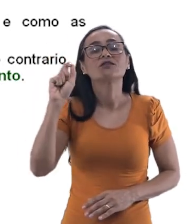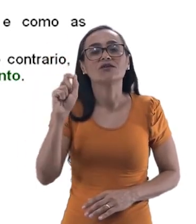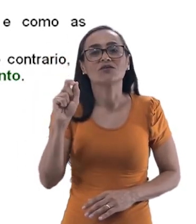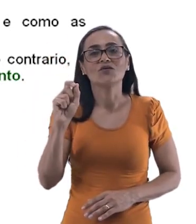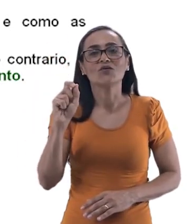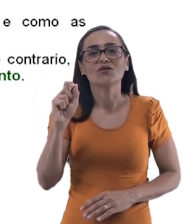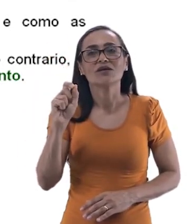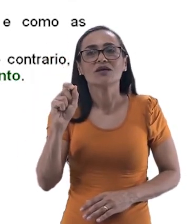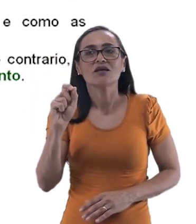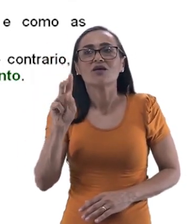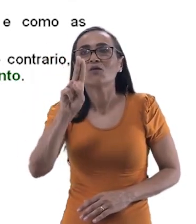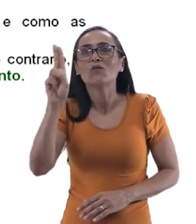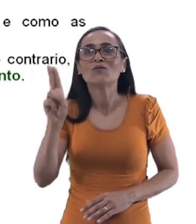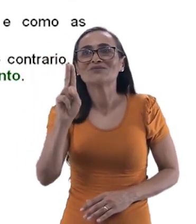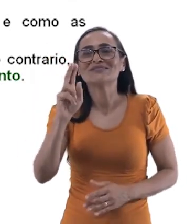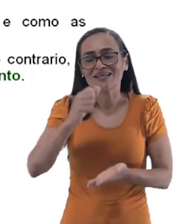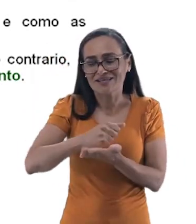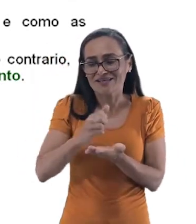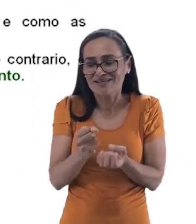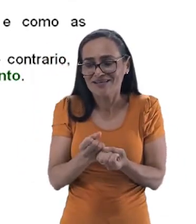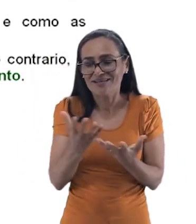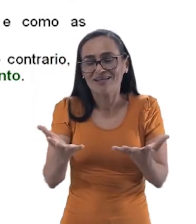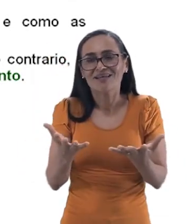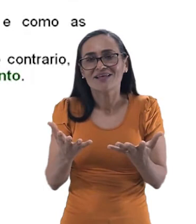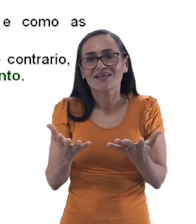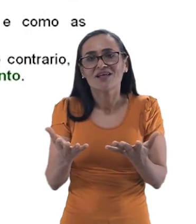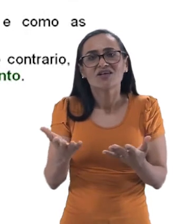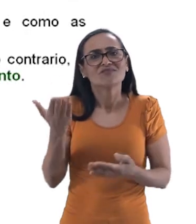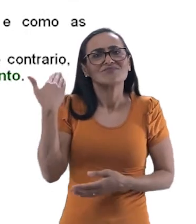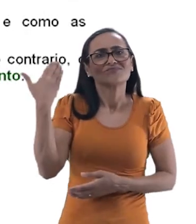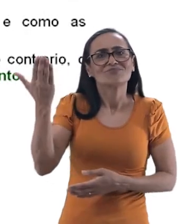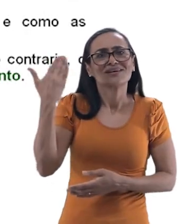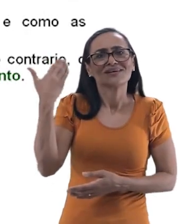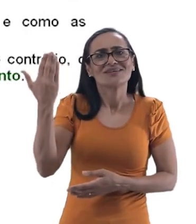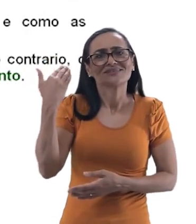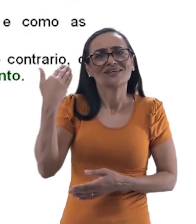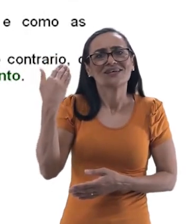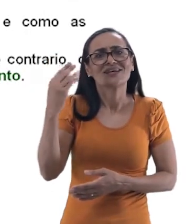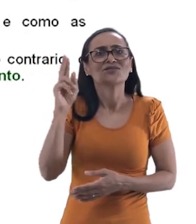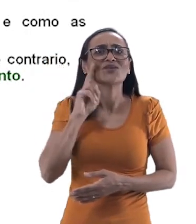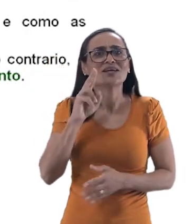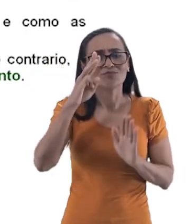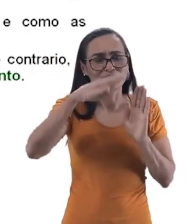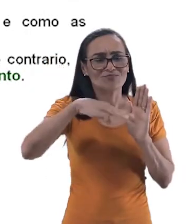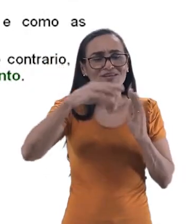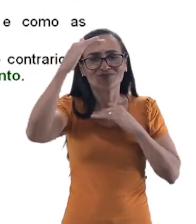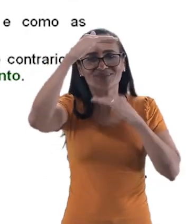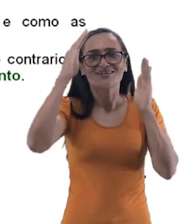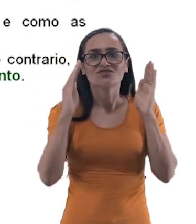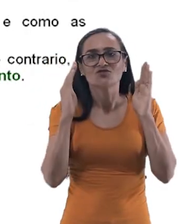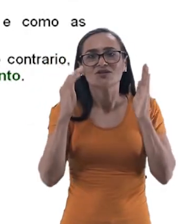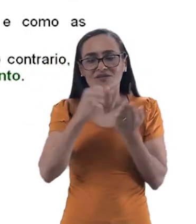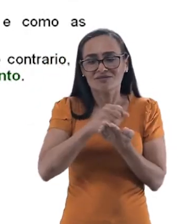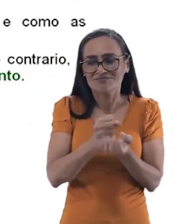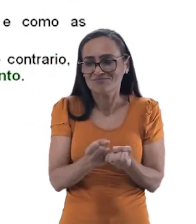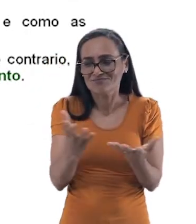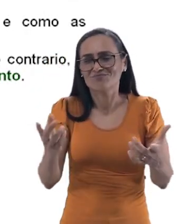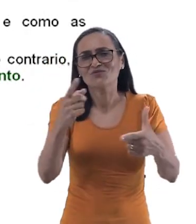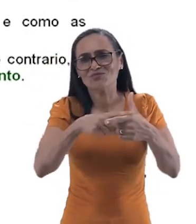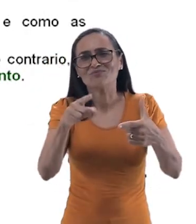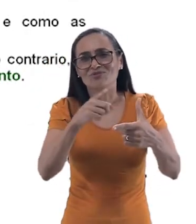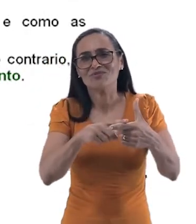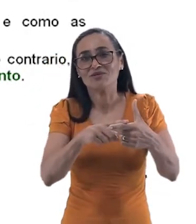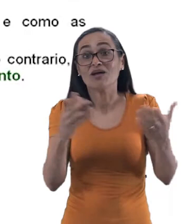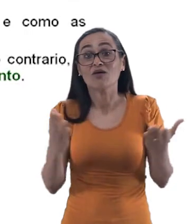evita utilizar a ideia de rateios que são utilizadas pelos métodos tradicionais de